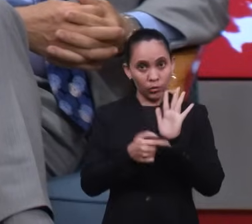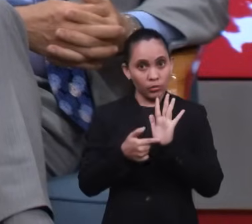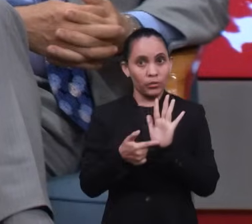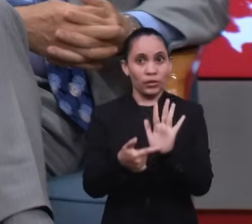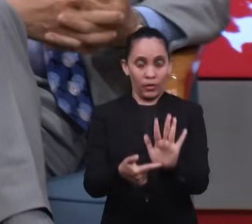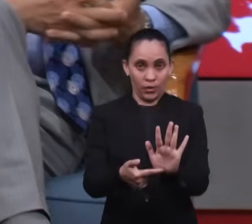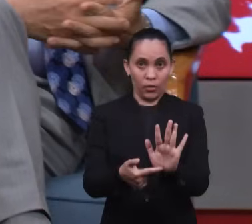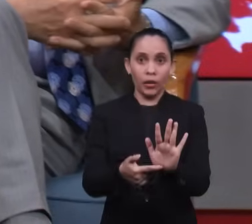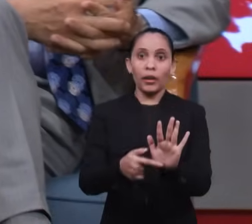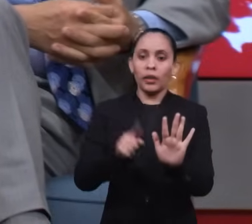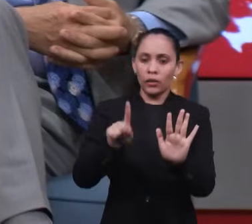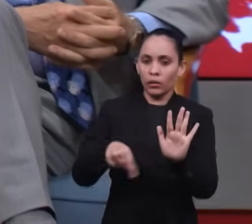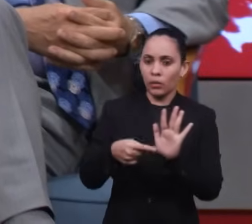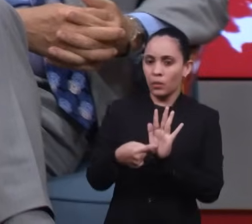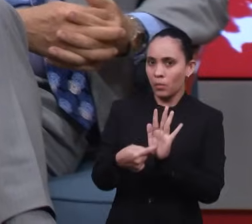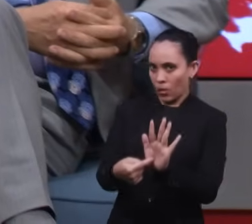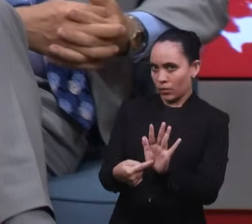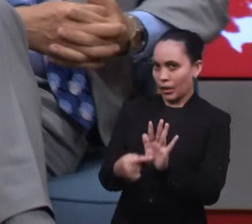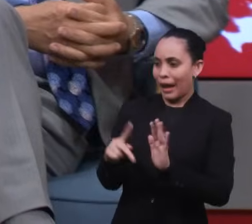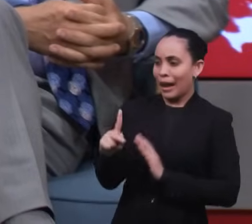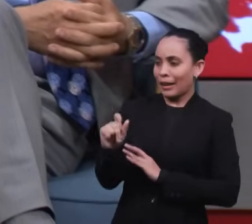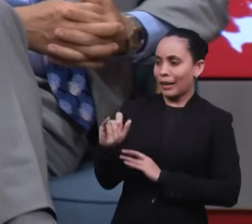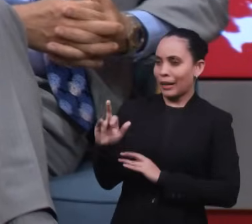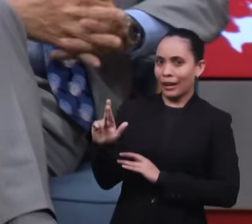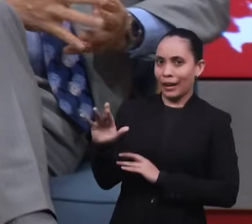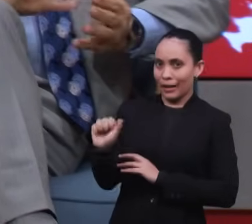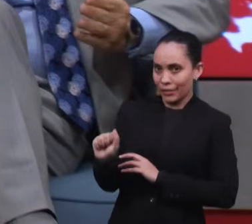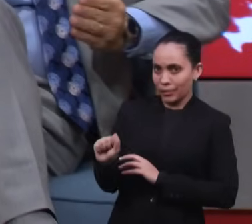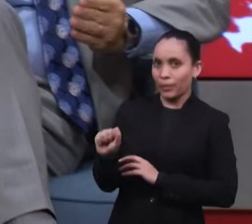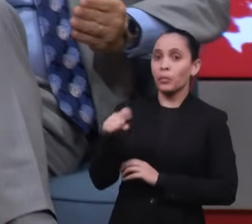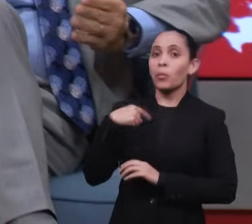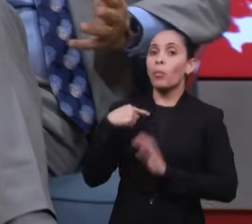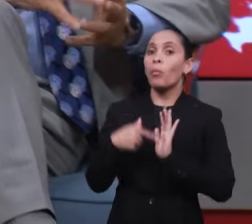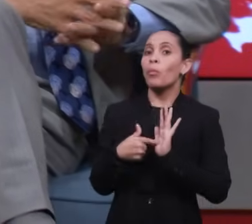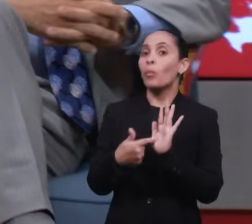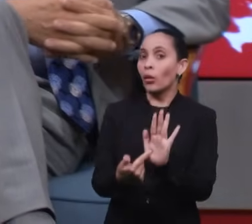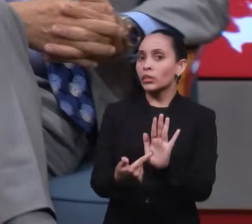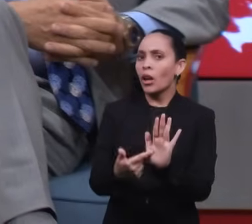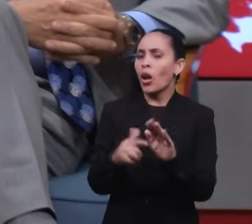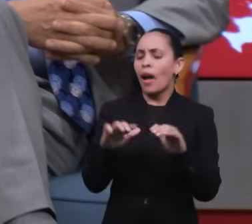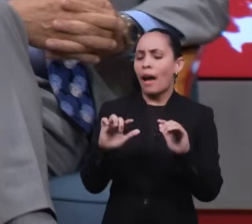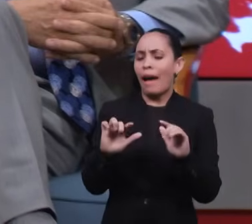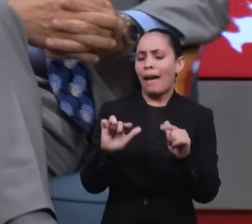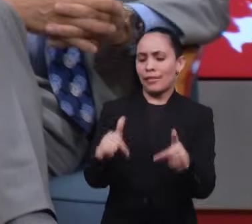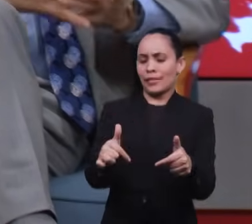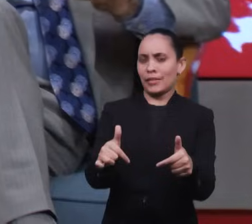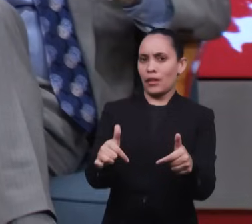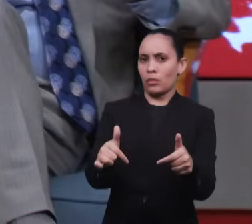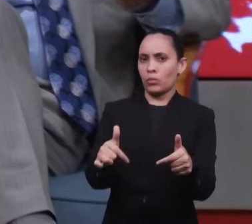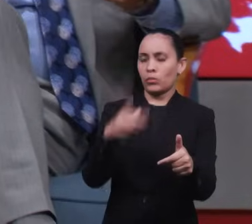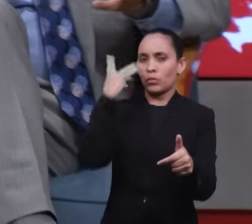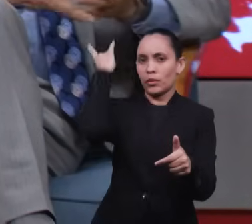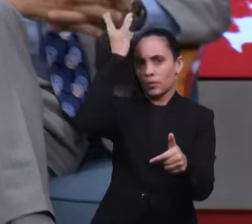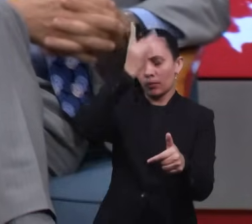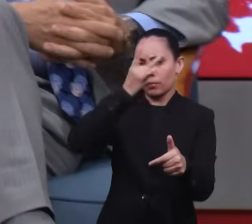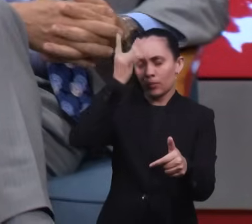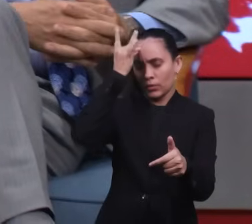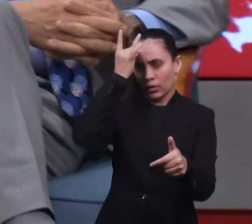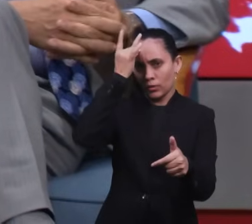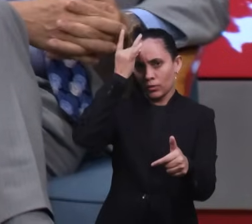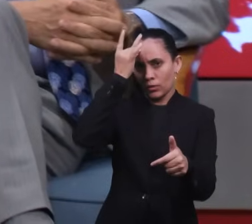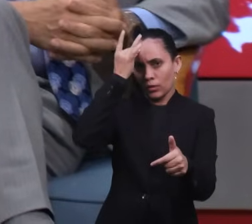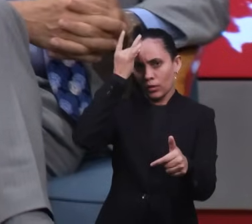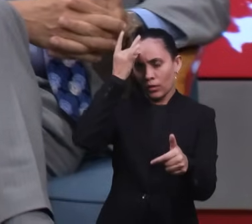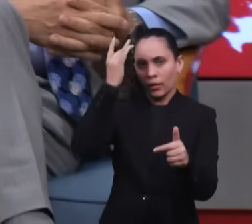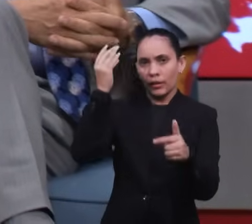Santo, no texto original que ele chama de carisma. Antes dele abordar essa operação